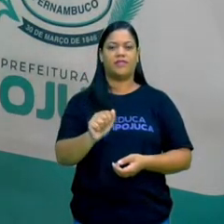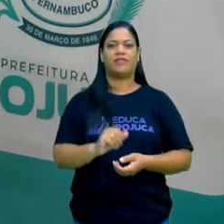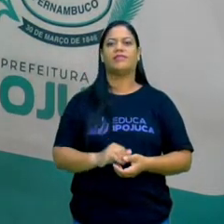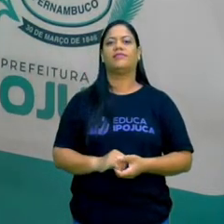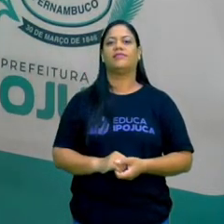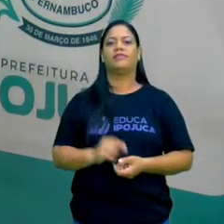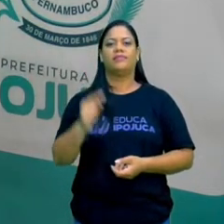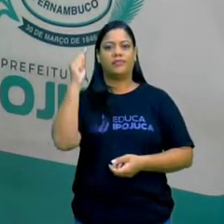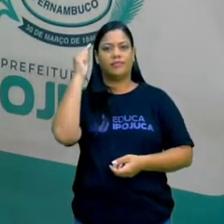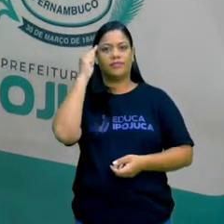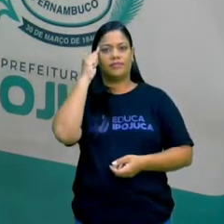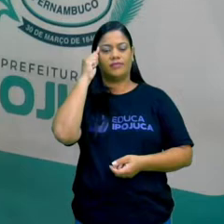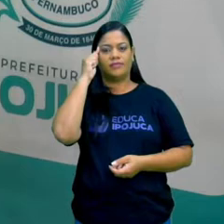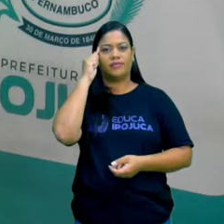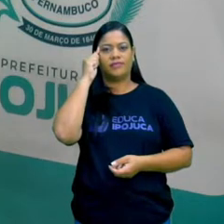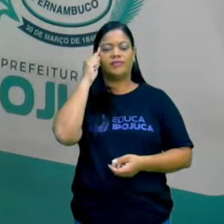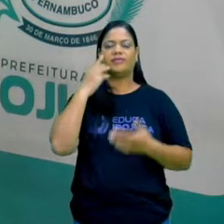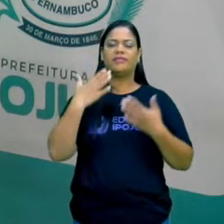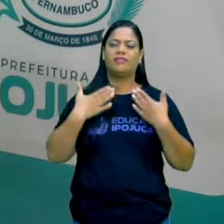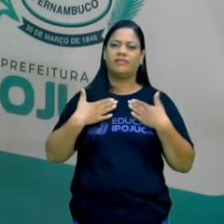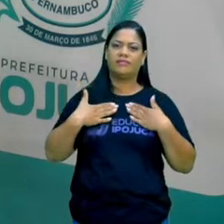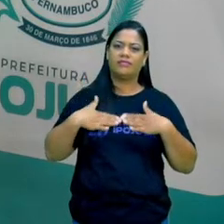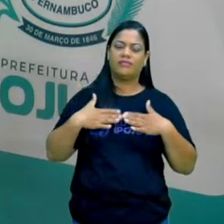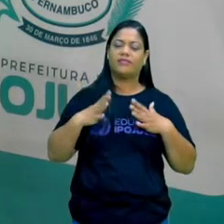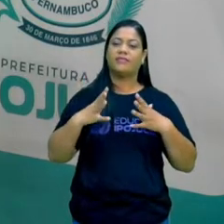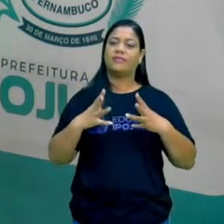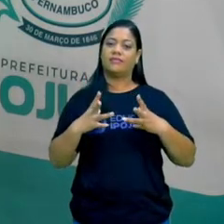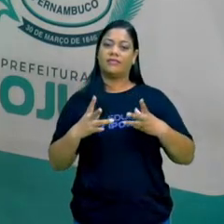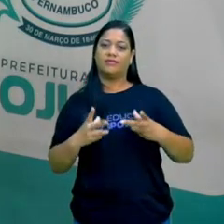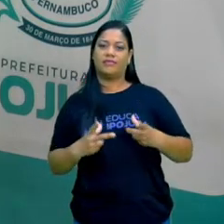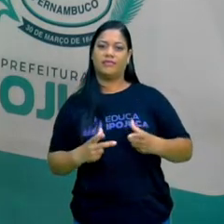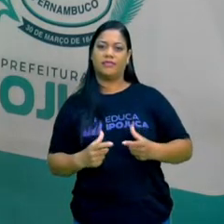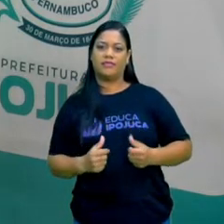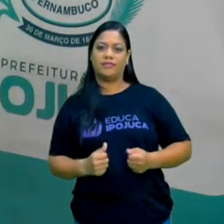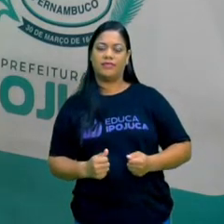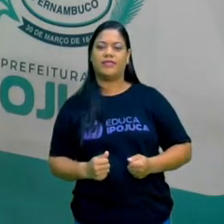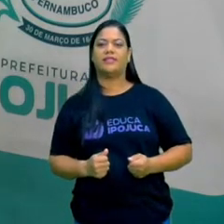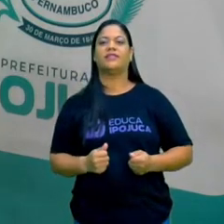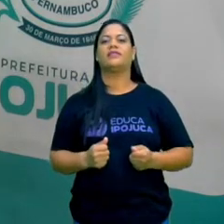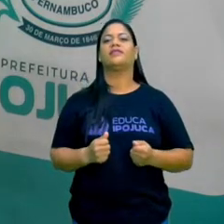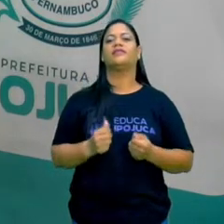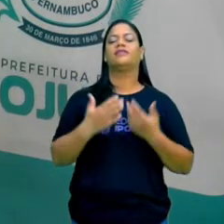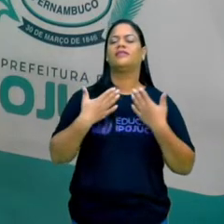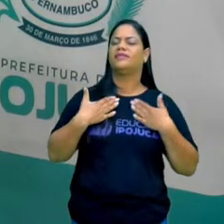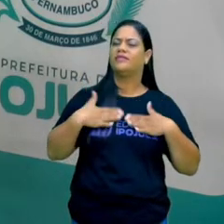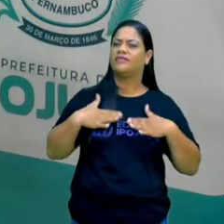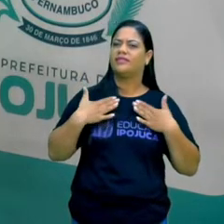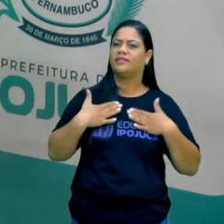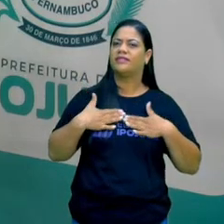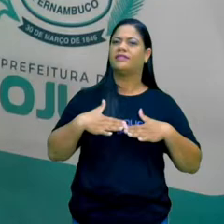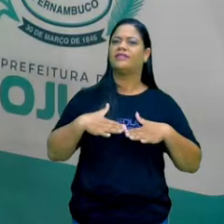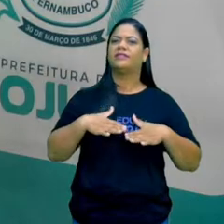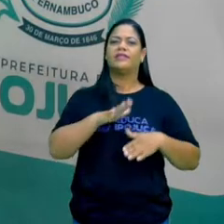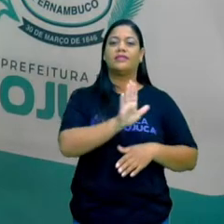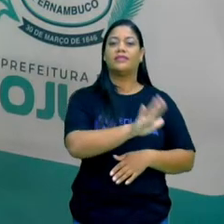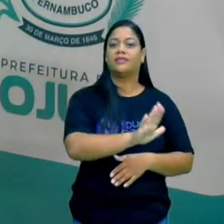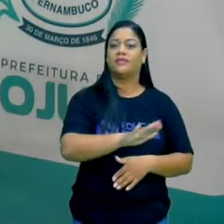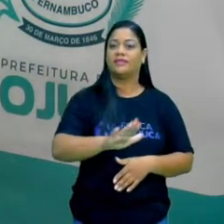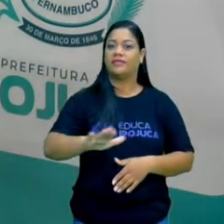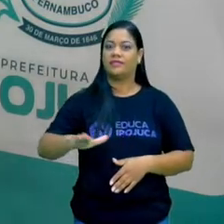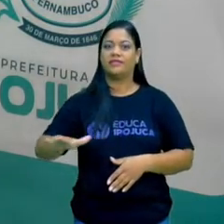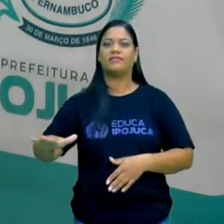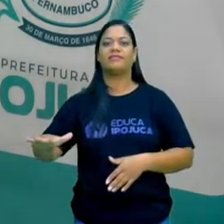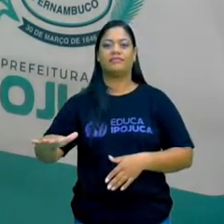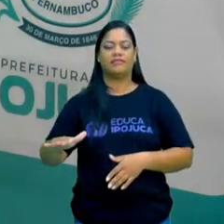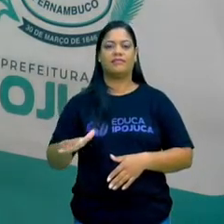pensa na inocência, na limpeza, paz, como a gente falou, pureza, infância. Então